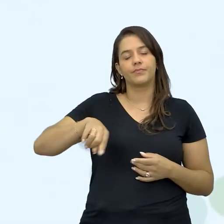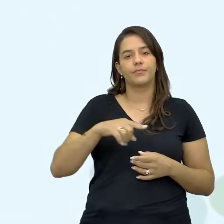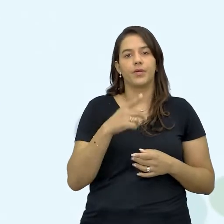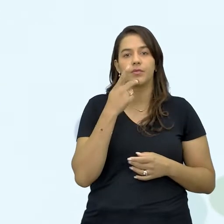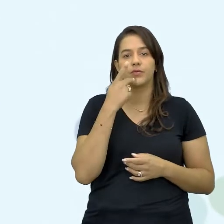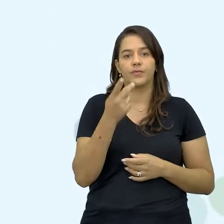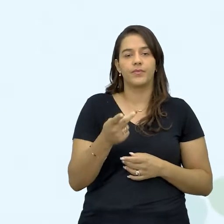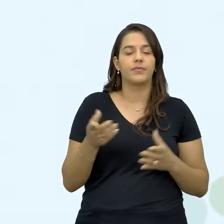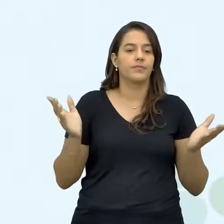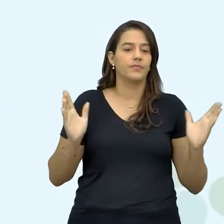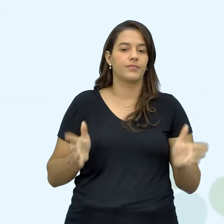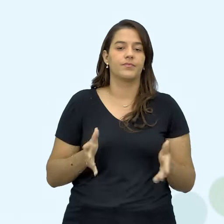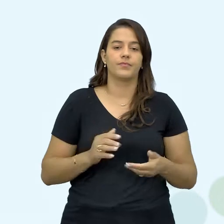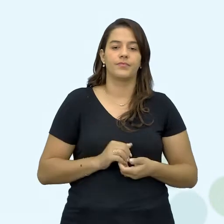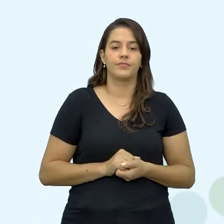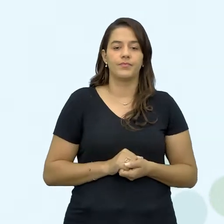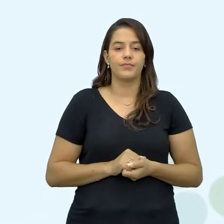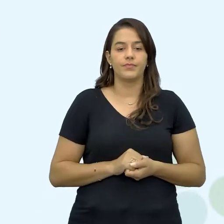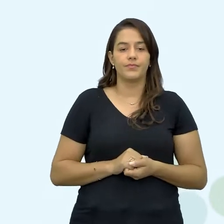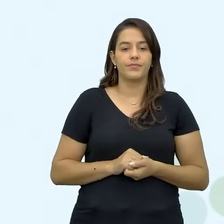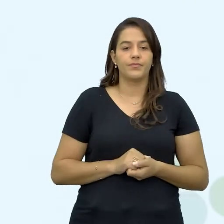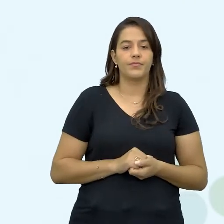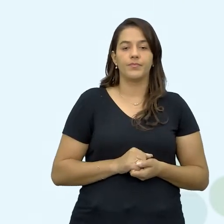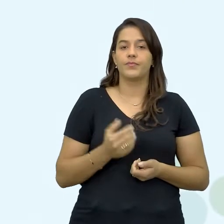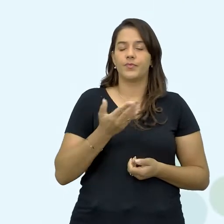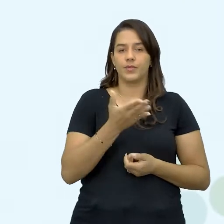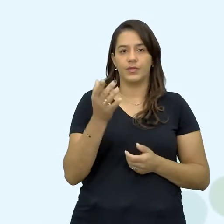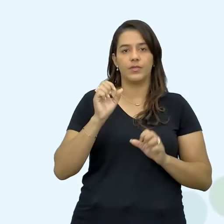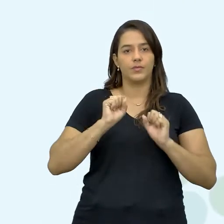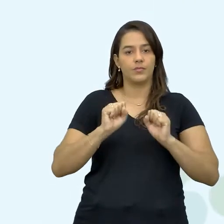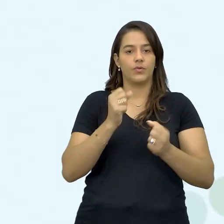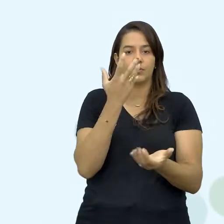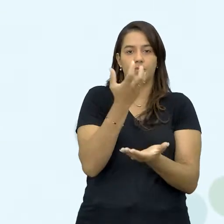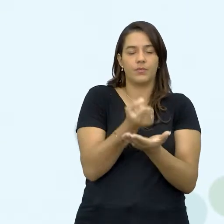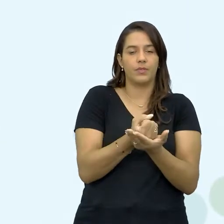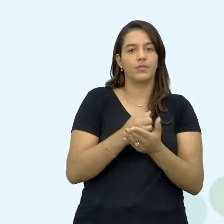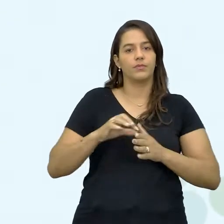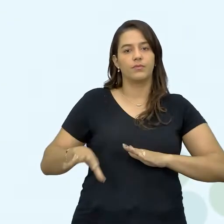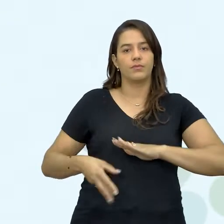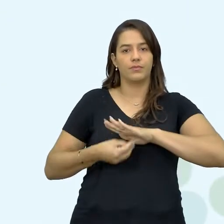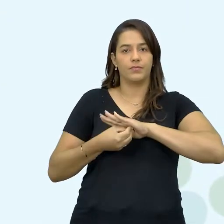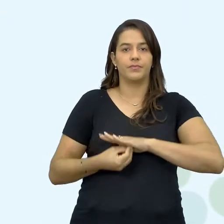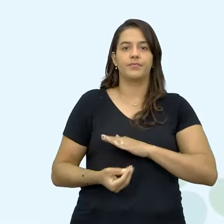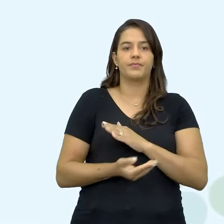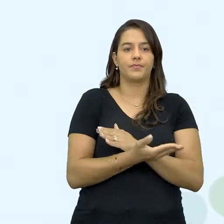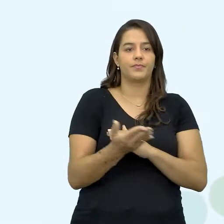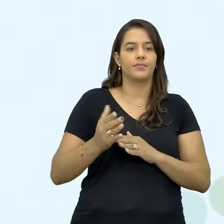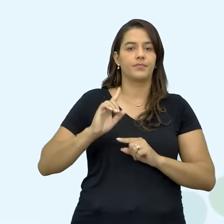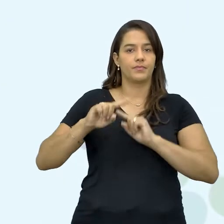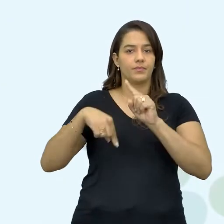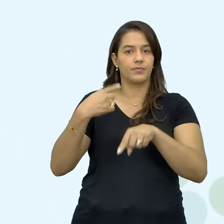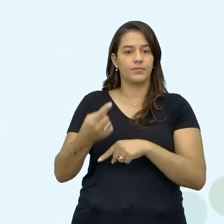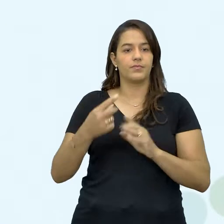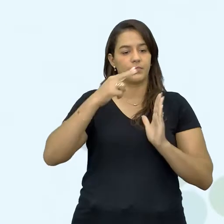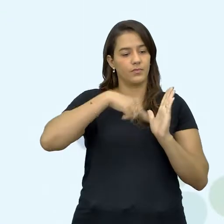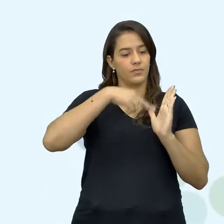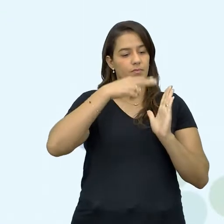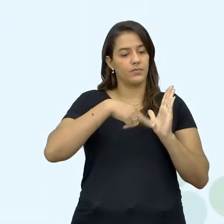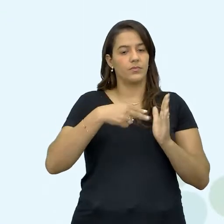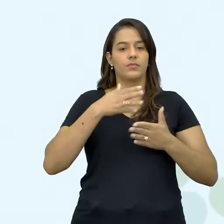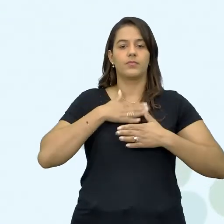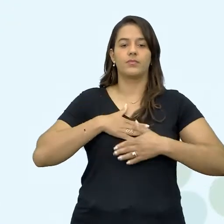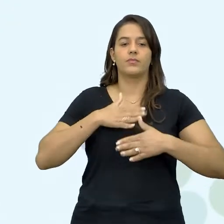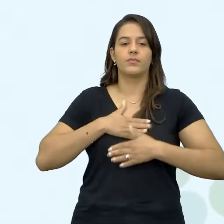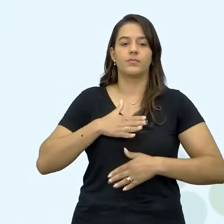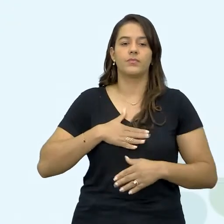Fabi? Exatamente. E aí fica para consulta, vocês podem baixar lá do repositório depois, né, para vocês lerem com calma, se apropriarem um